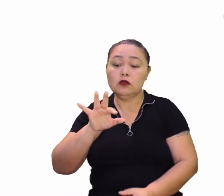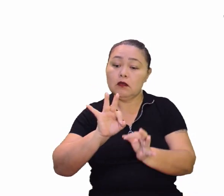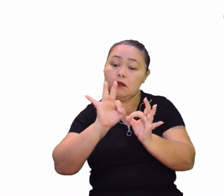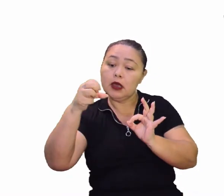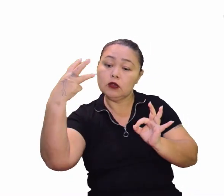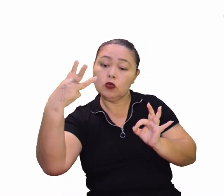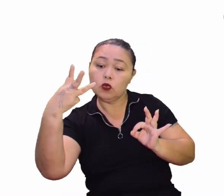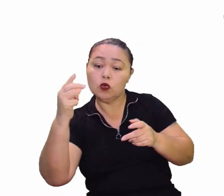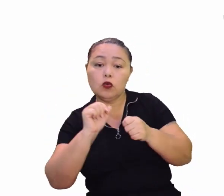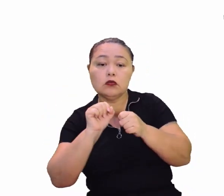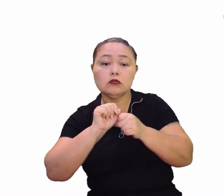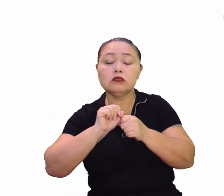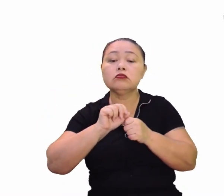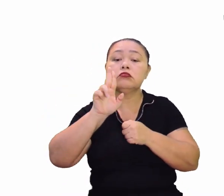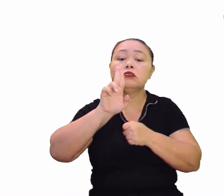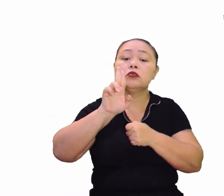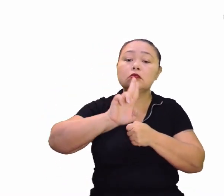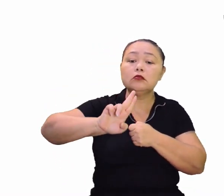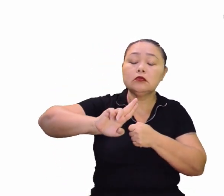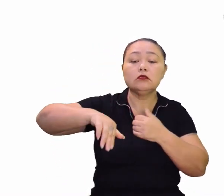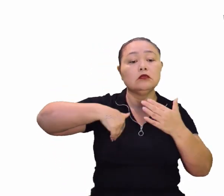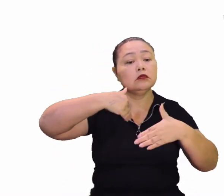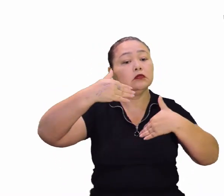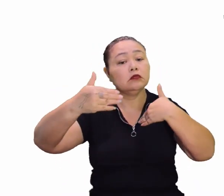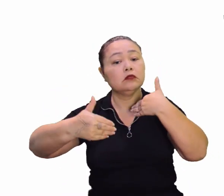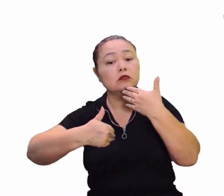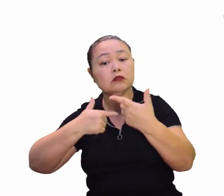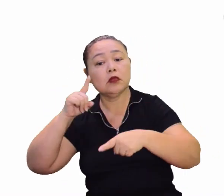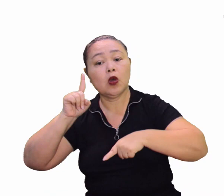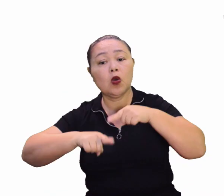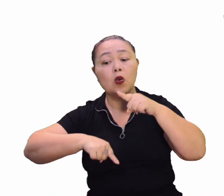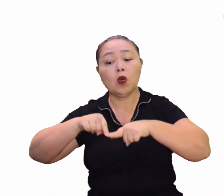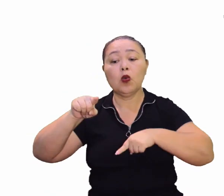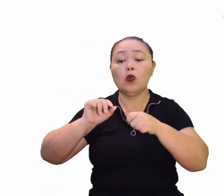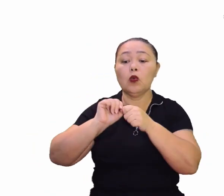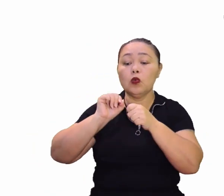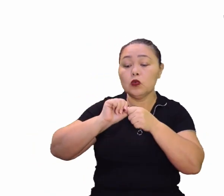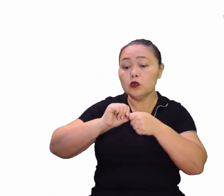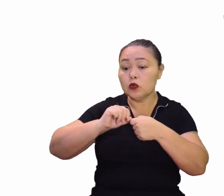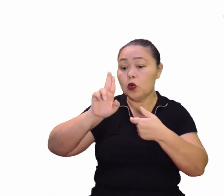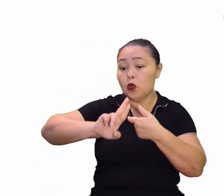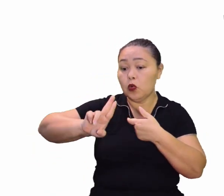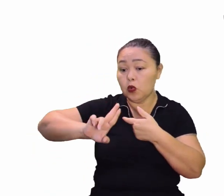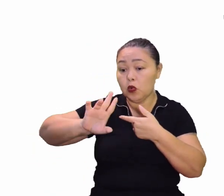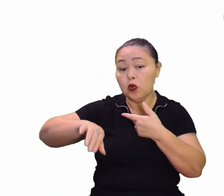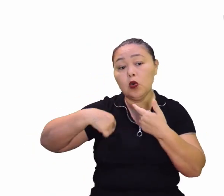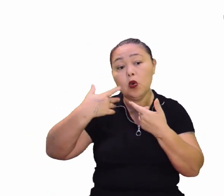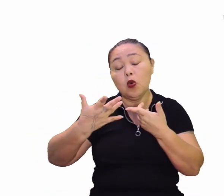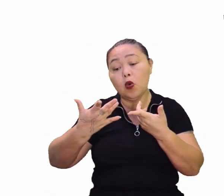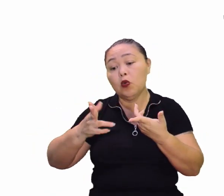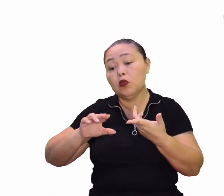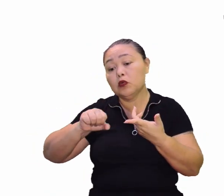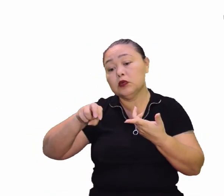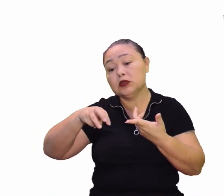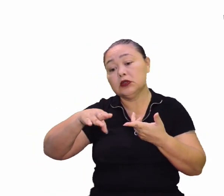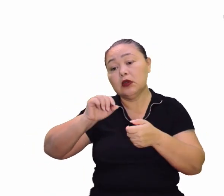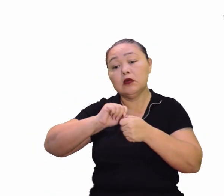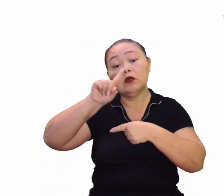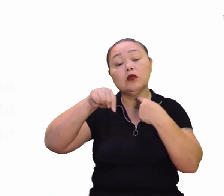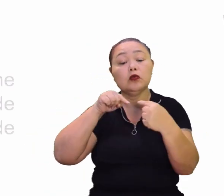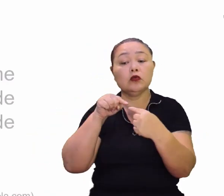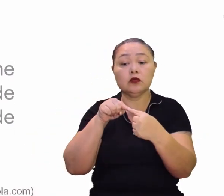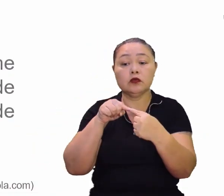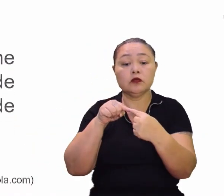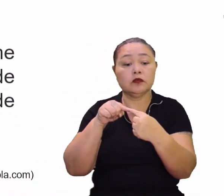utilizado ao longo de toda a cadeia de produção de um bem de consumo ou serviço. Então, pegada hídrica pode cobrar lá no Enem de vocês. E qual o